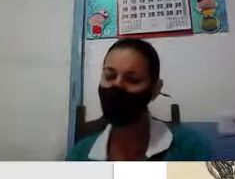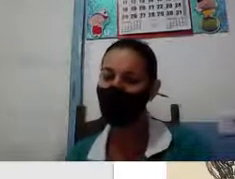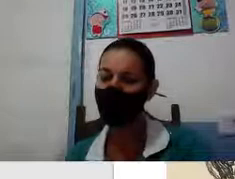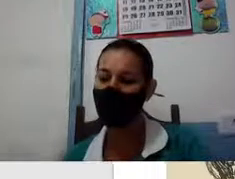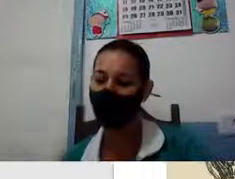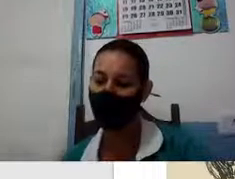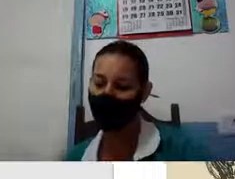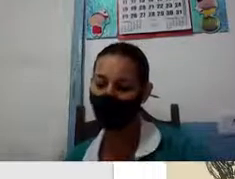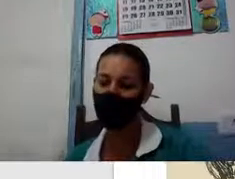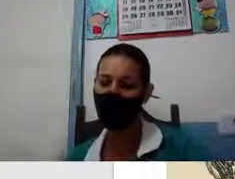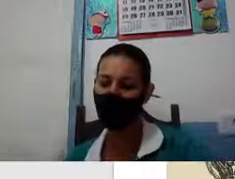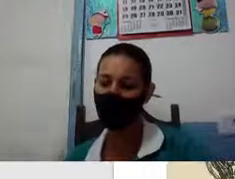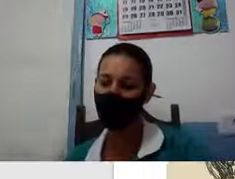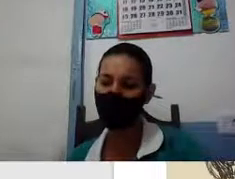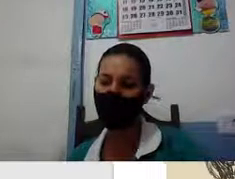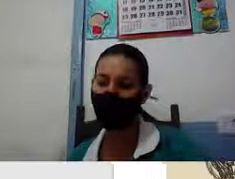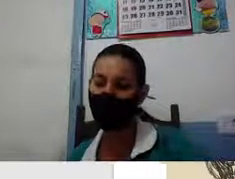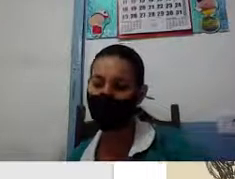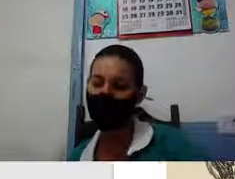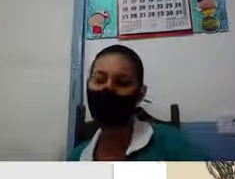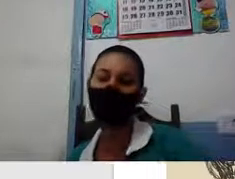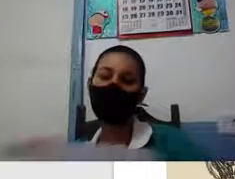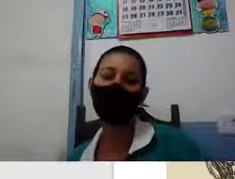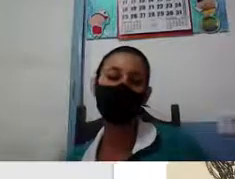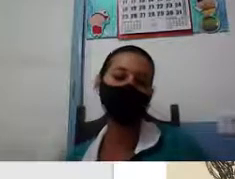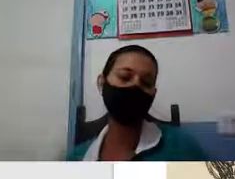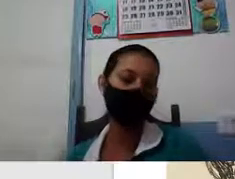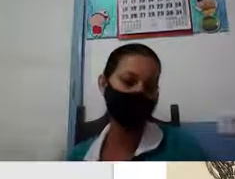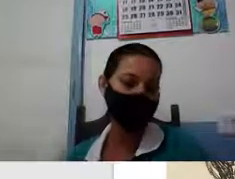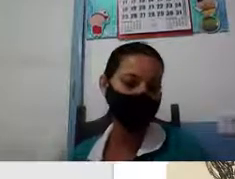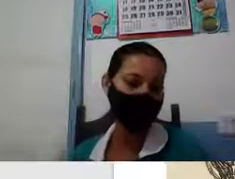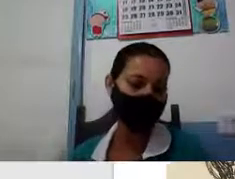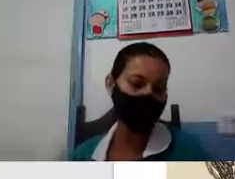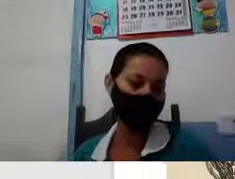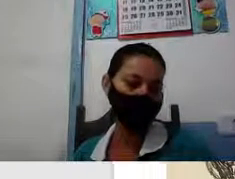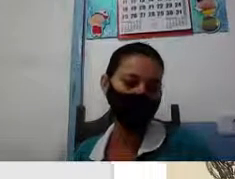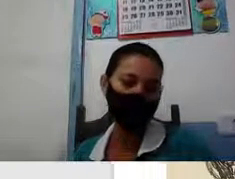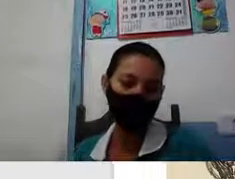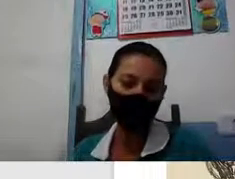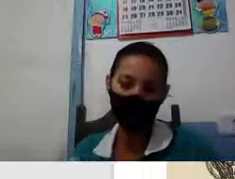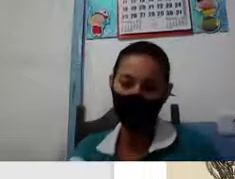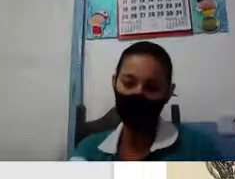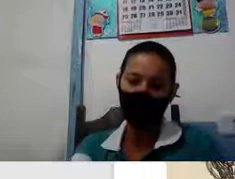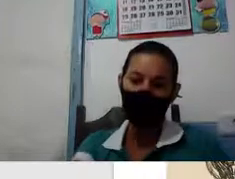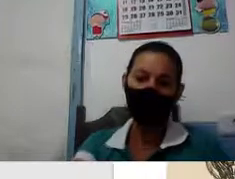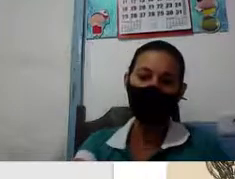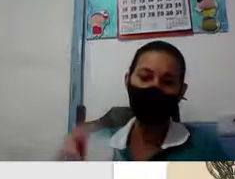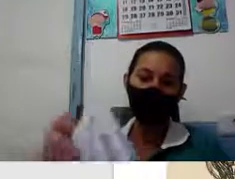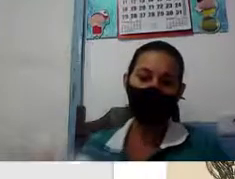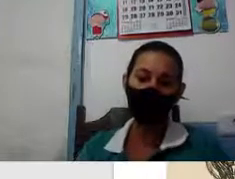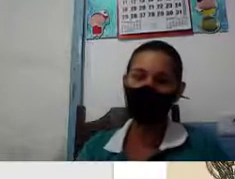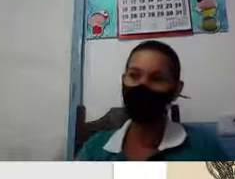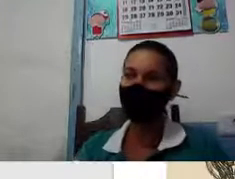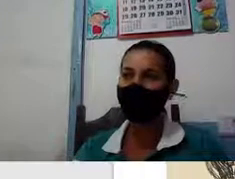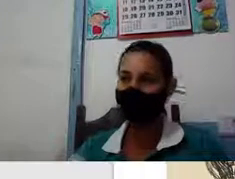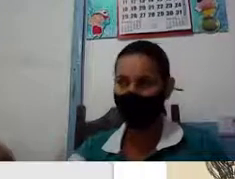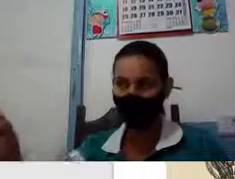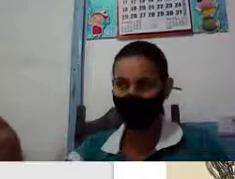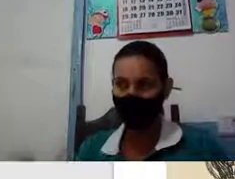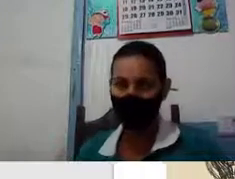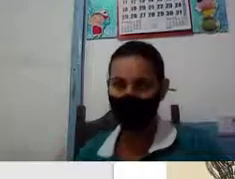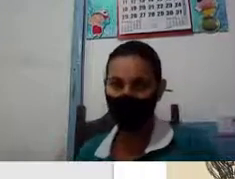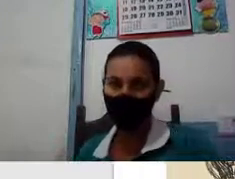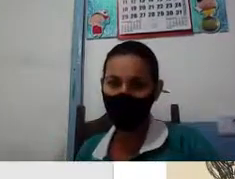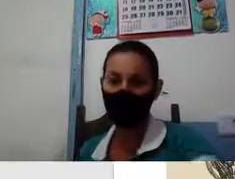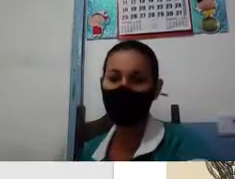que é um dos textos deixados aí por Manuel Botelho de Oliveira, tá? Aí entra o arcadismo, é o que vocês